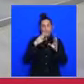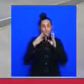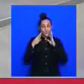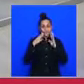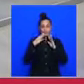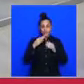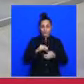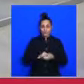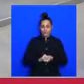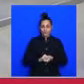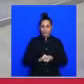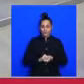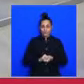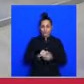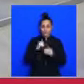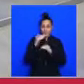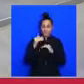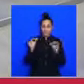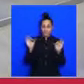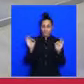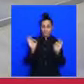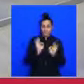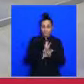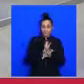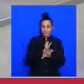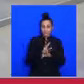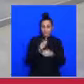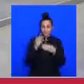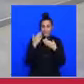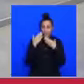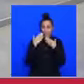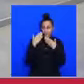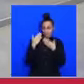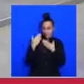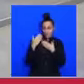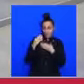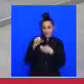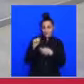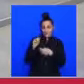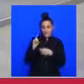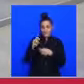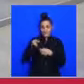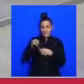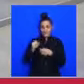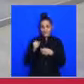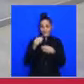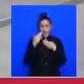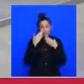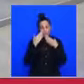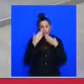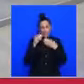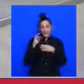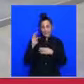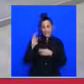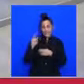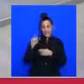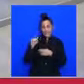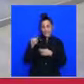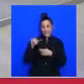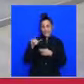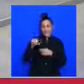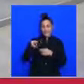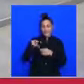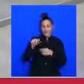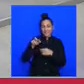Facebook procedimento é realizado obrigado Cida e obrigado Tainara Globo ligado você tem mais uma chance